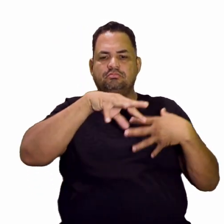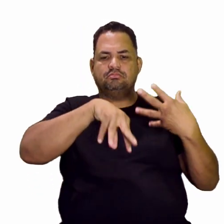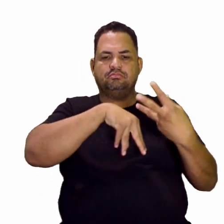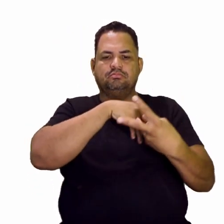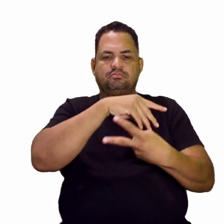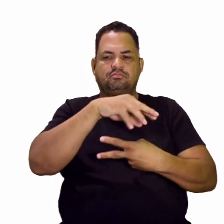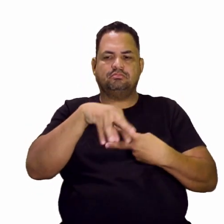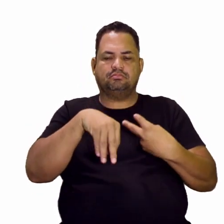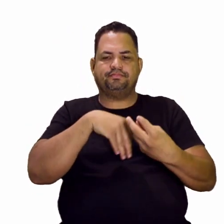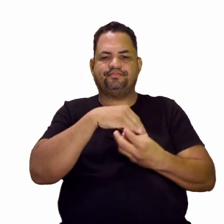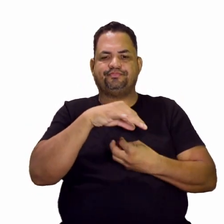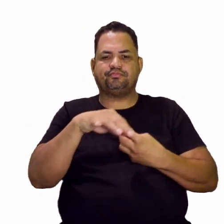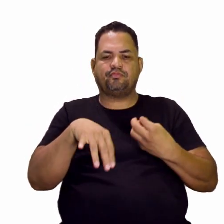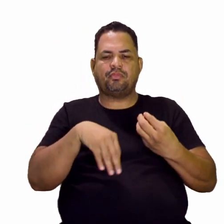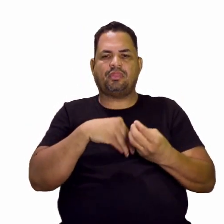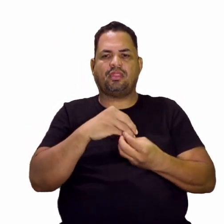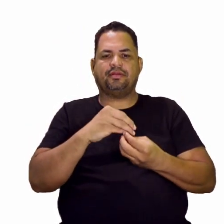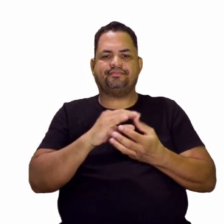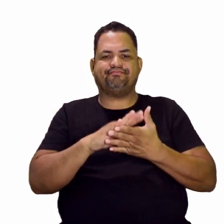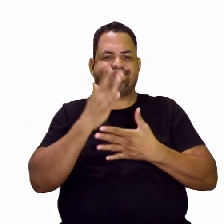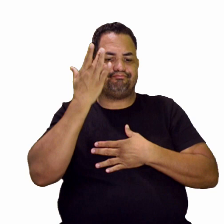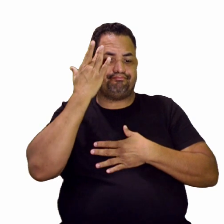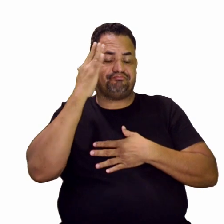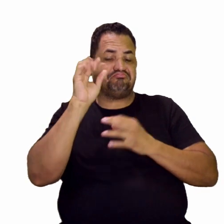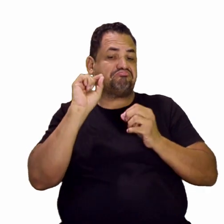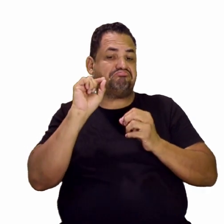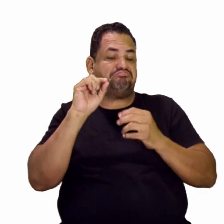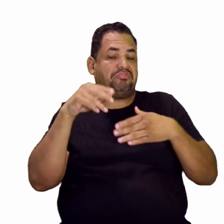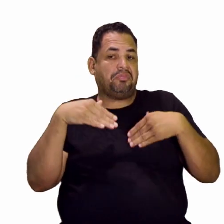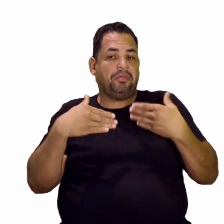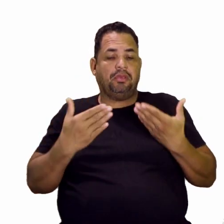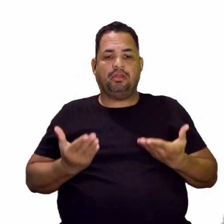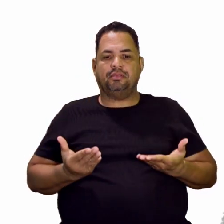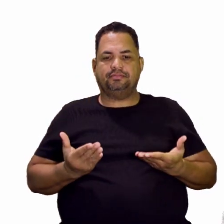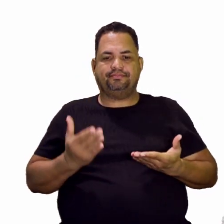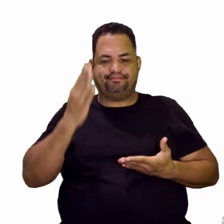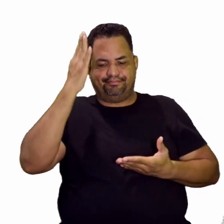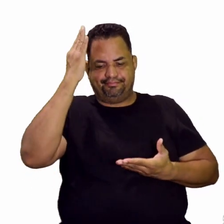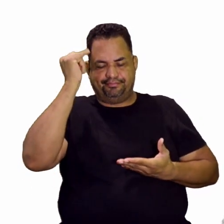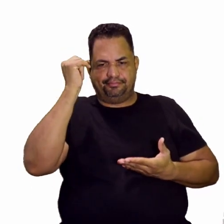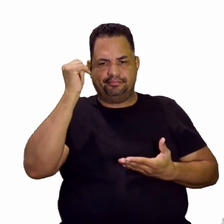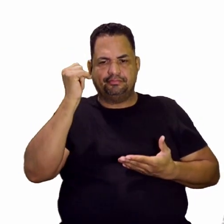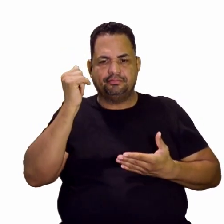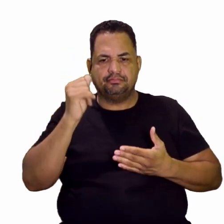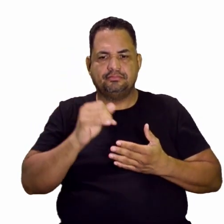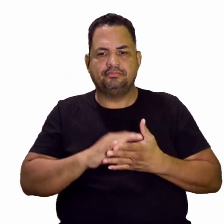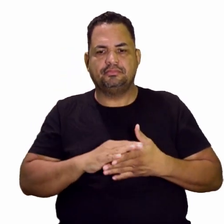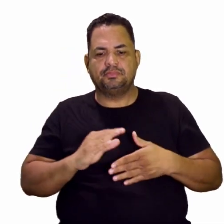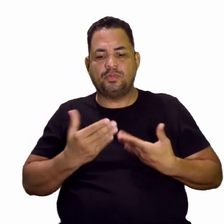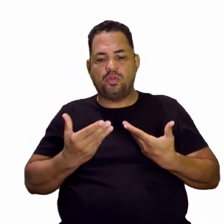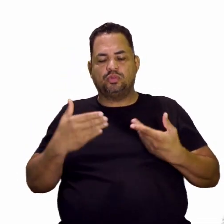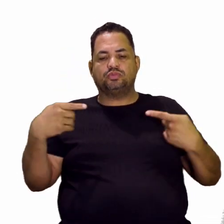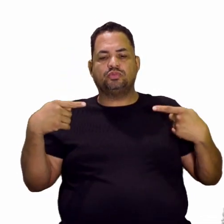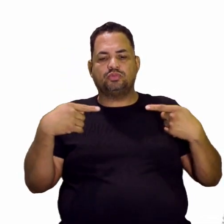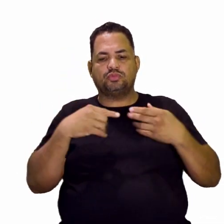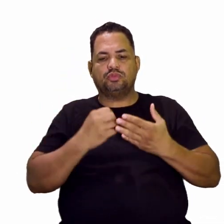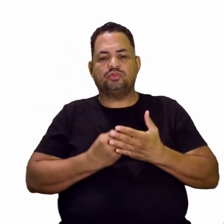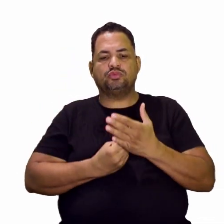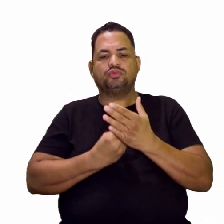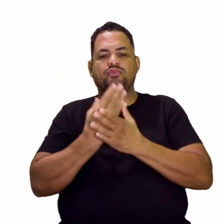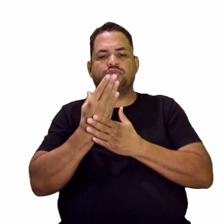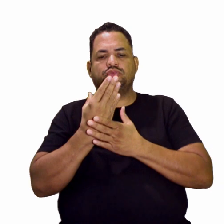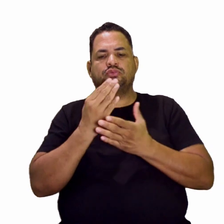com a outra, né? Ele não sabia dizer o quê, mas ele sabia que o filho daquele cruzamento, ele